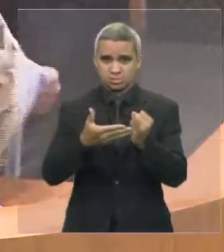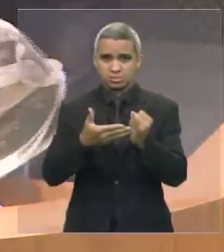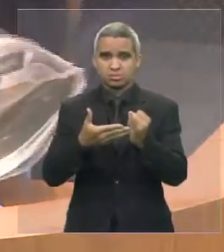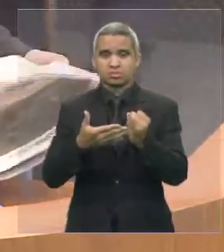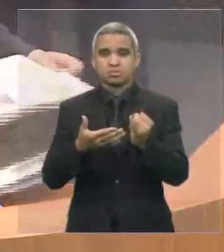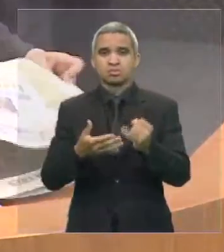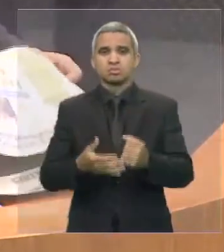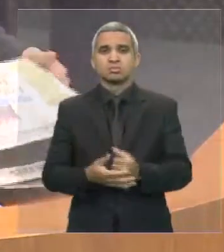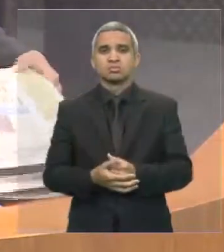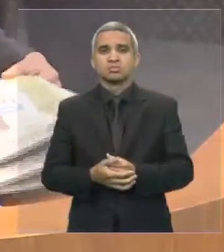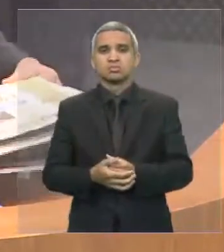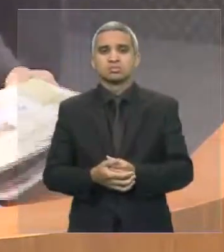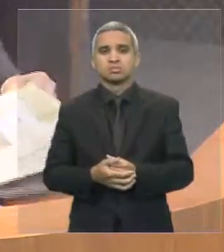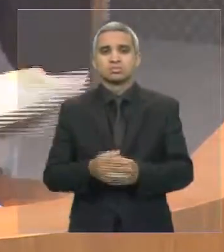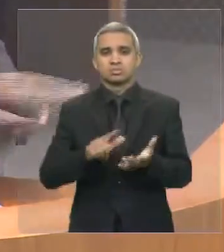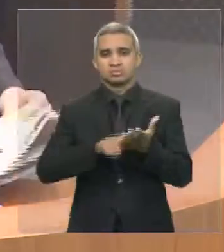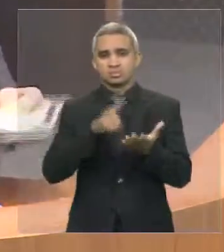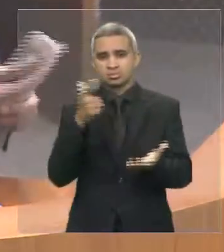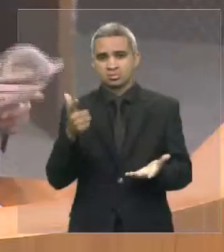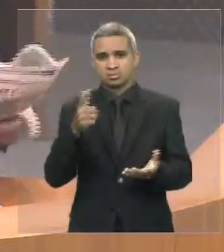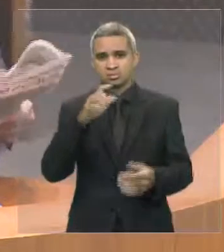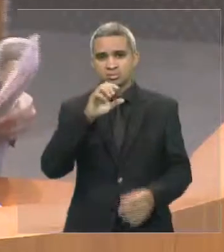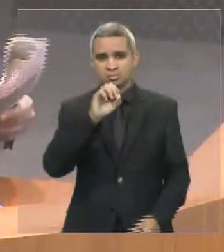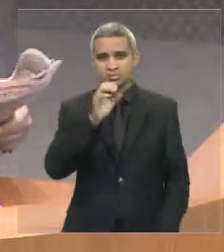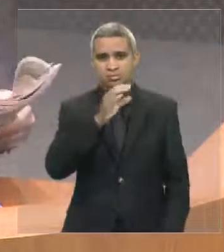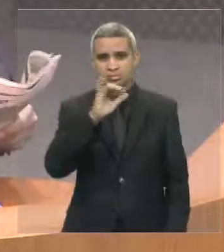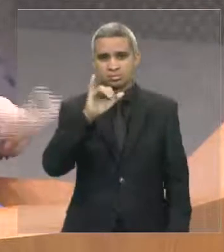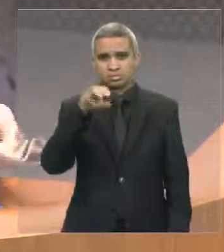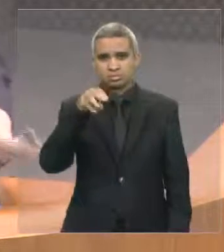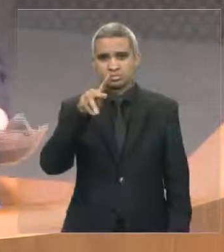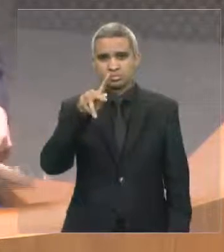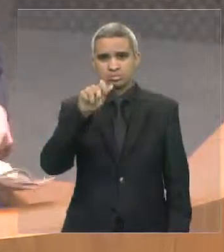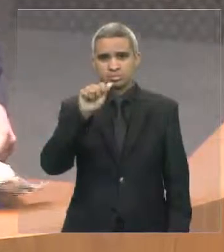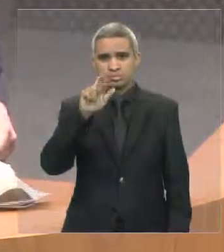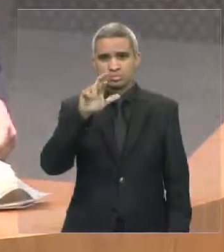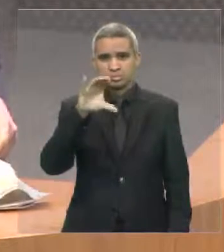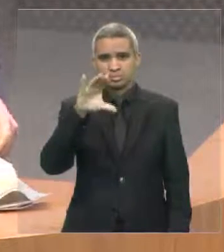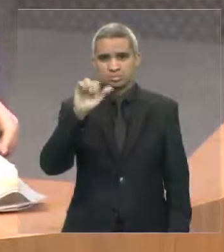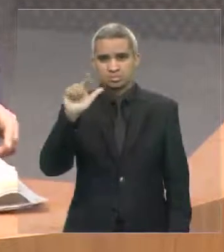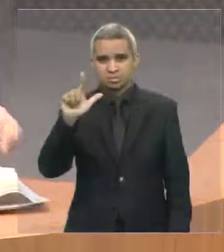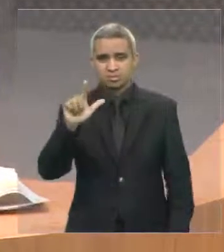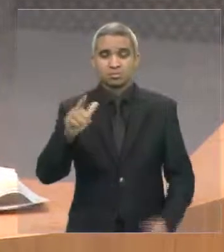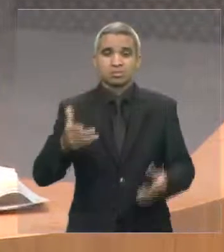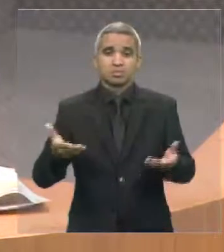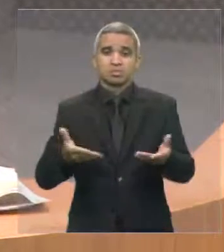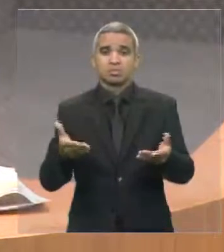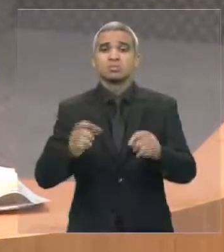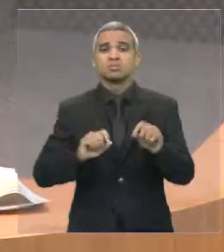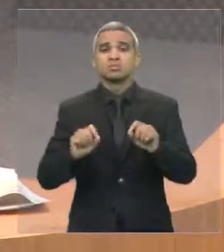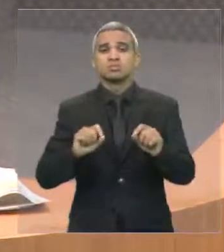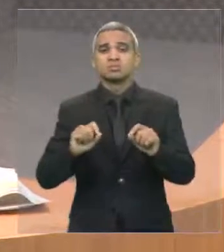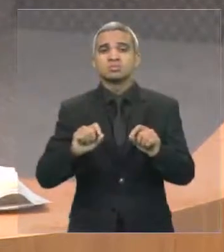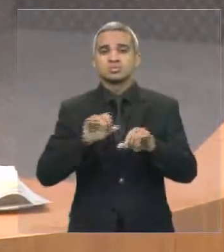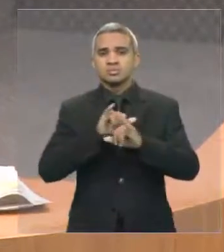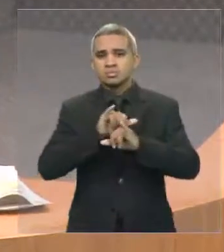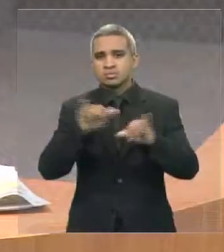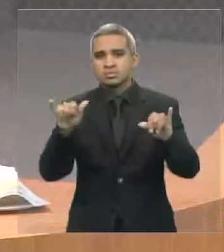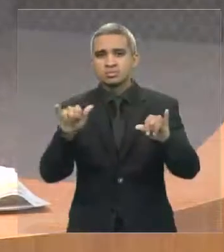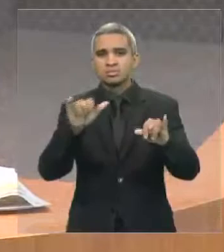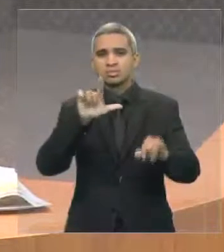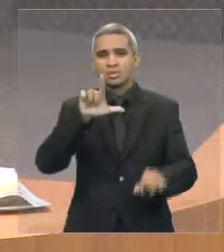hoje, o Jornal Imparcial traz aqui a notícia de que Lobão sugere que o Porto do Itaqui